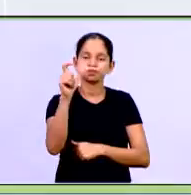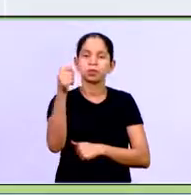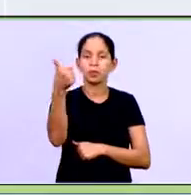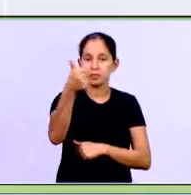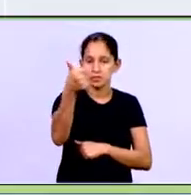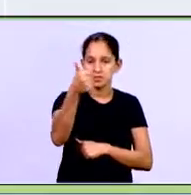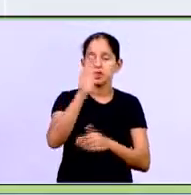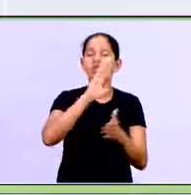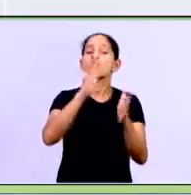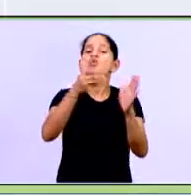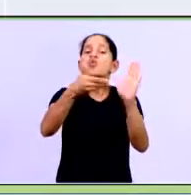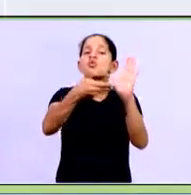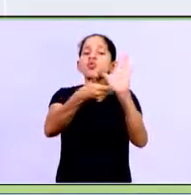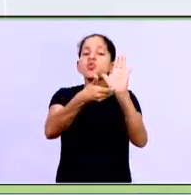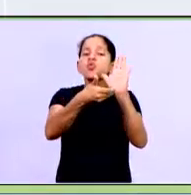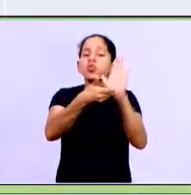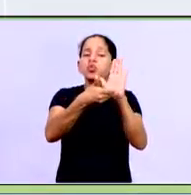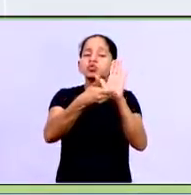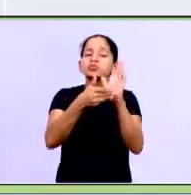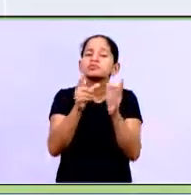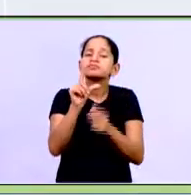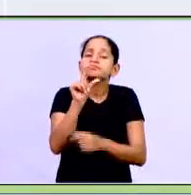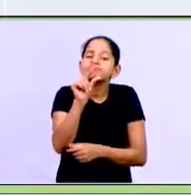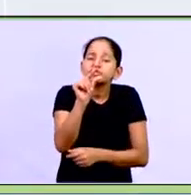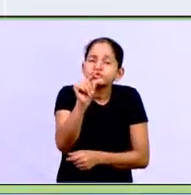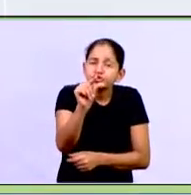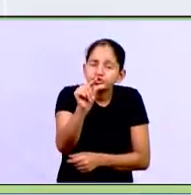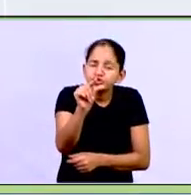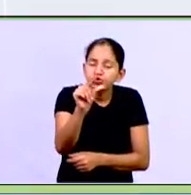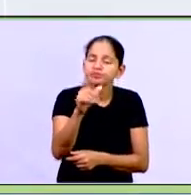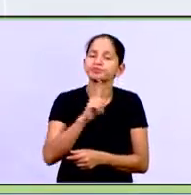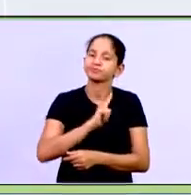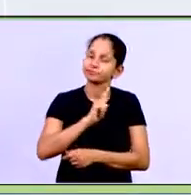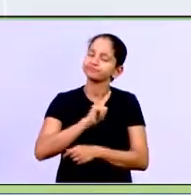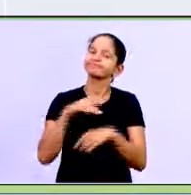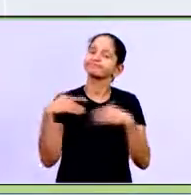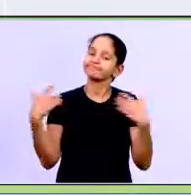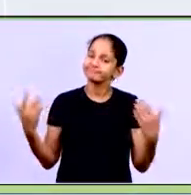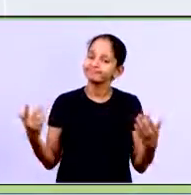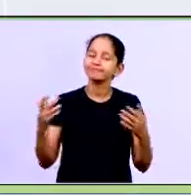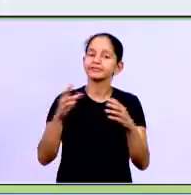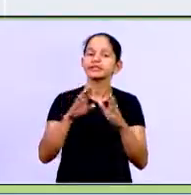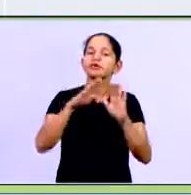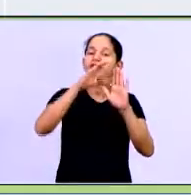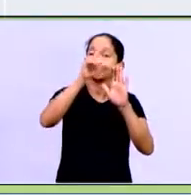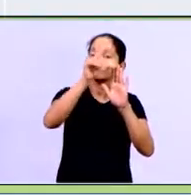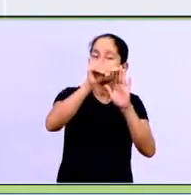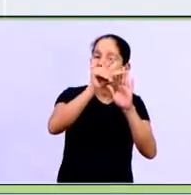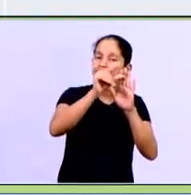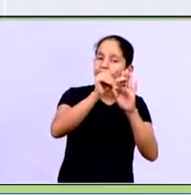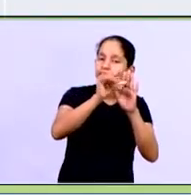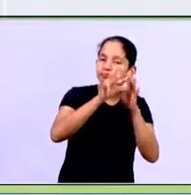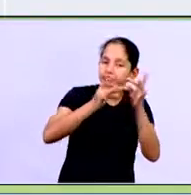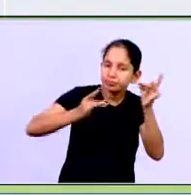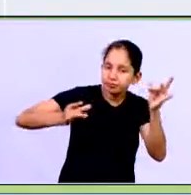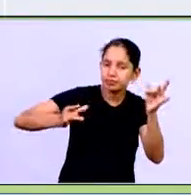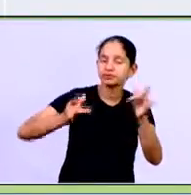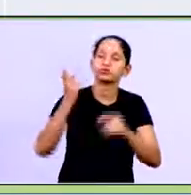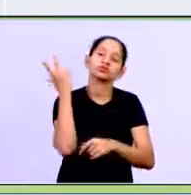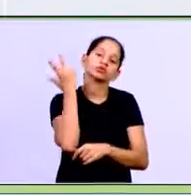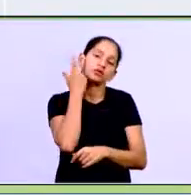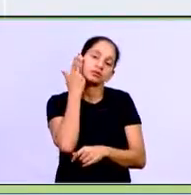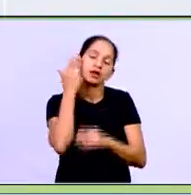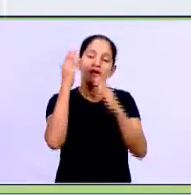e o último vai ser um valor já bem próximo da amortização. Ó, vai ser decrescente. É o sistema que usa na nossa